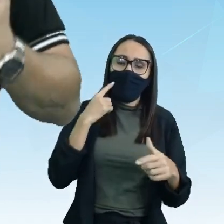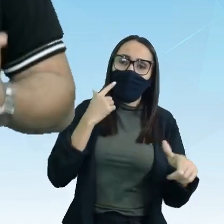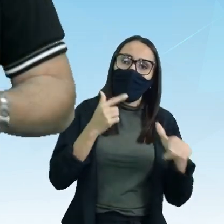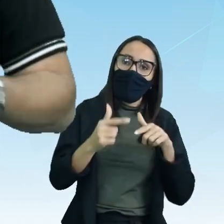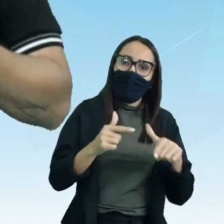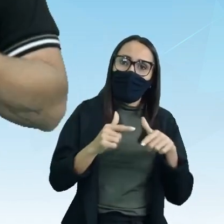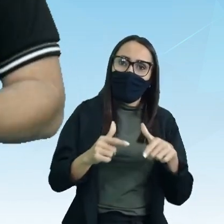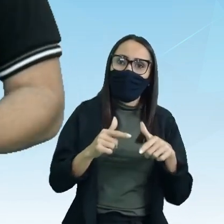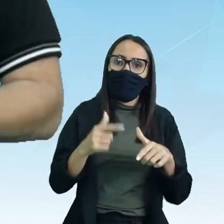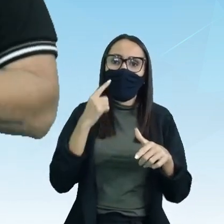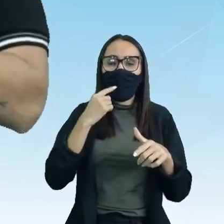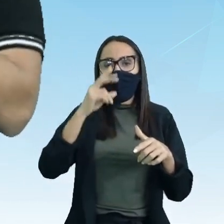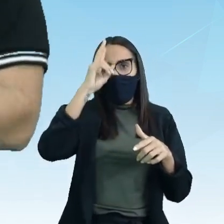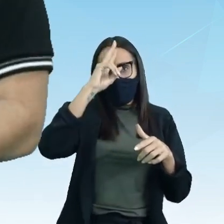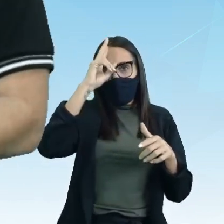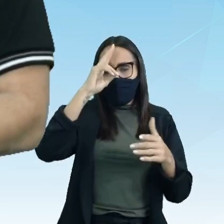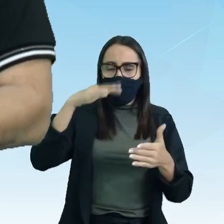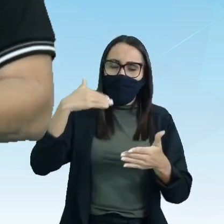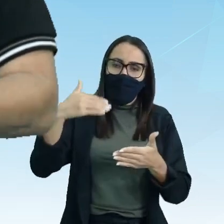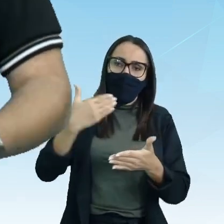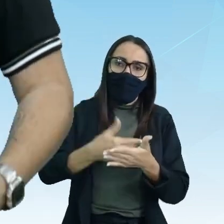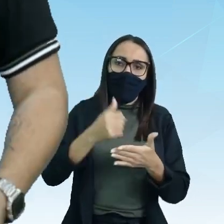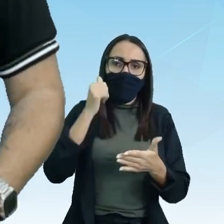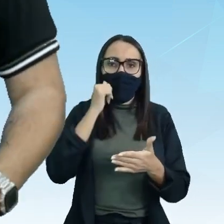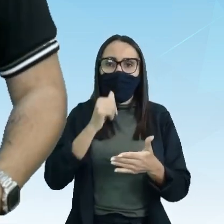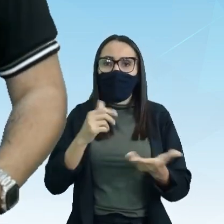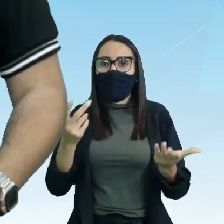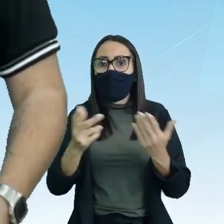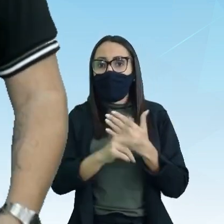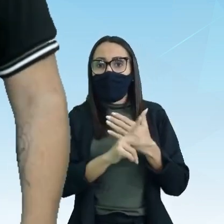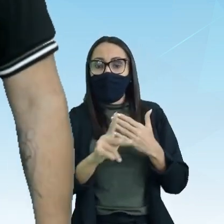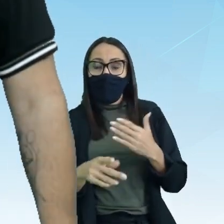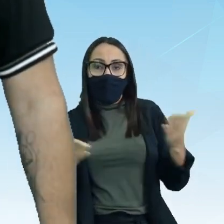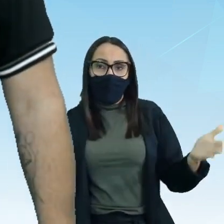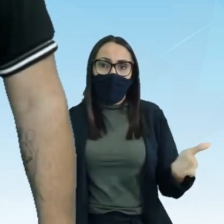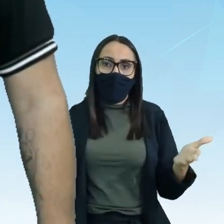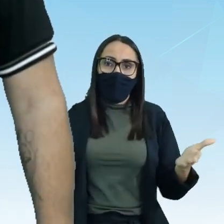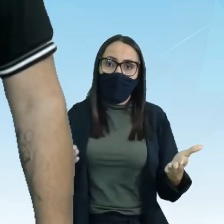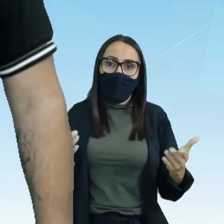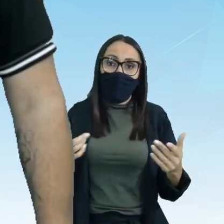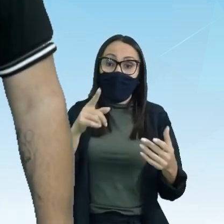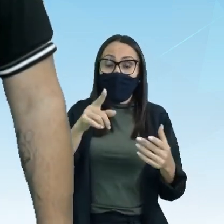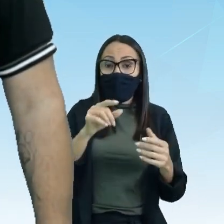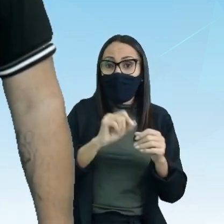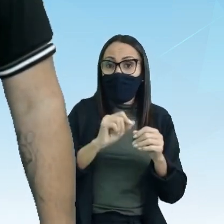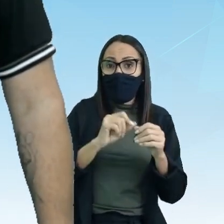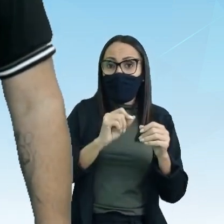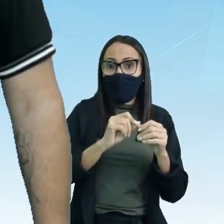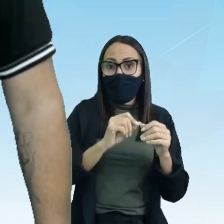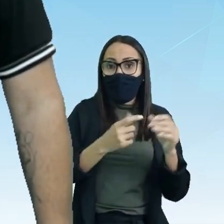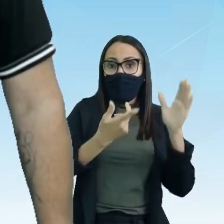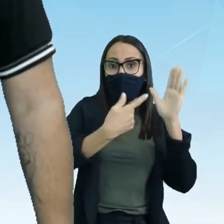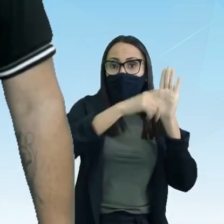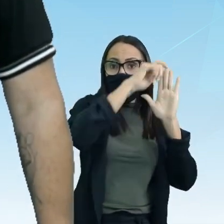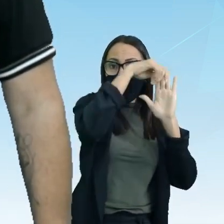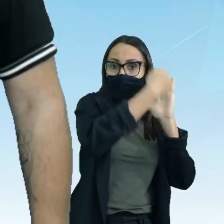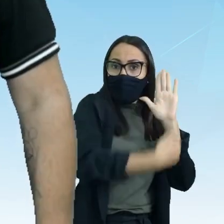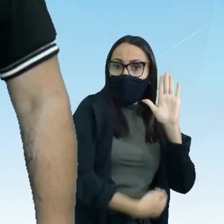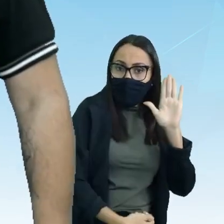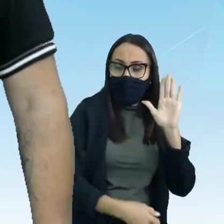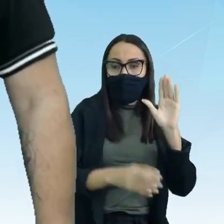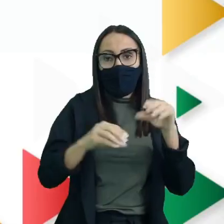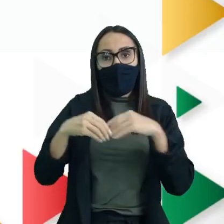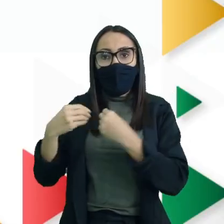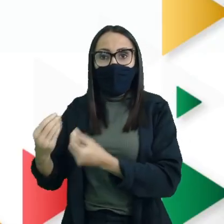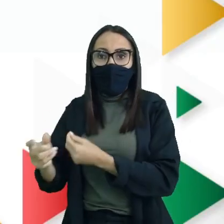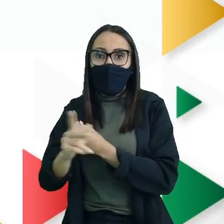os vultos históricos femininos, professor. Então, a vez agora, aluno, é de fazer uma redação e entregar para o seu professor de história falando